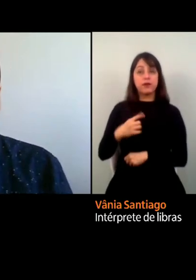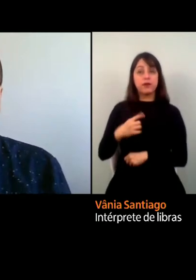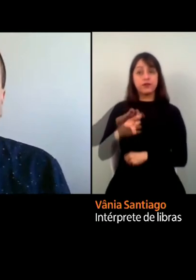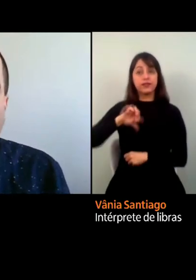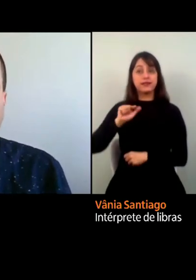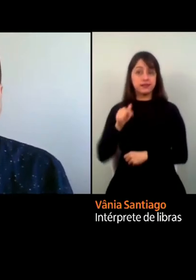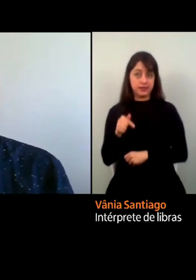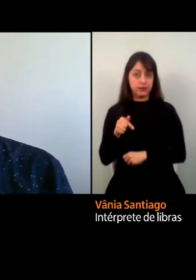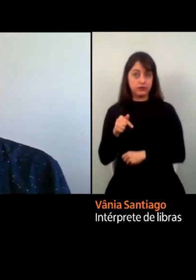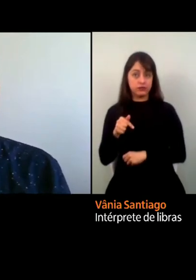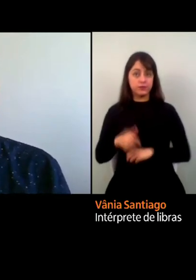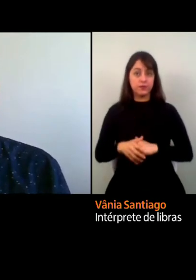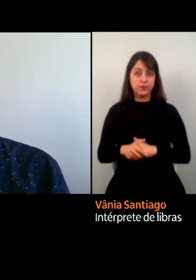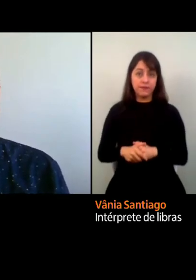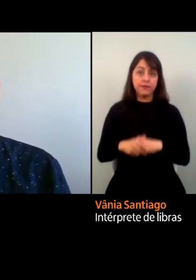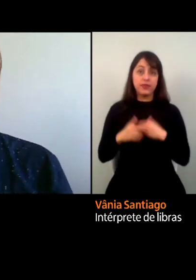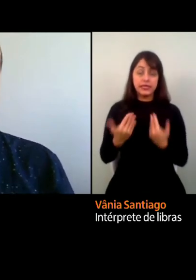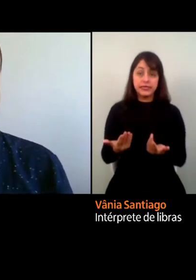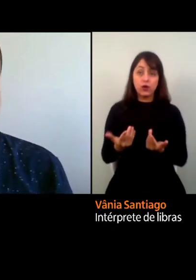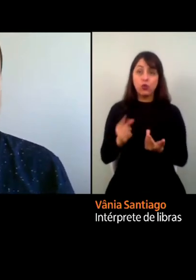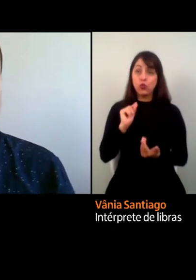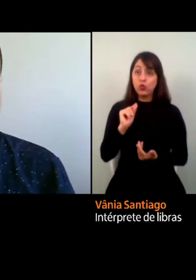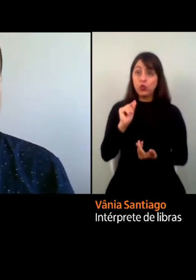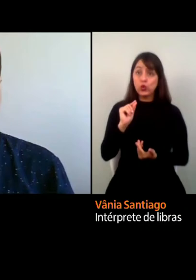Portanto, a hipótese